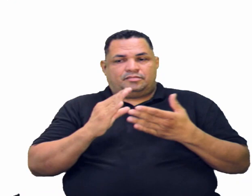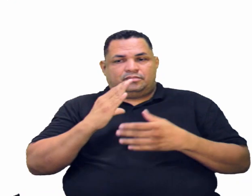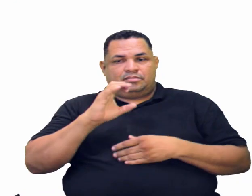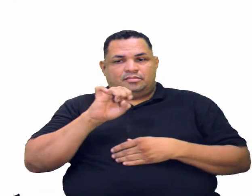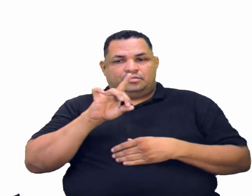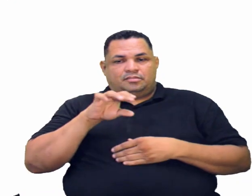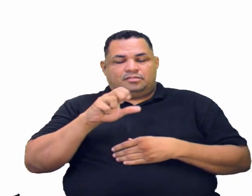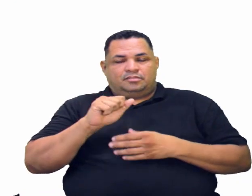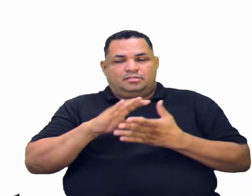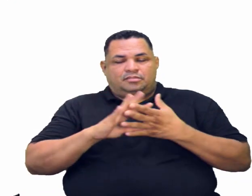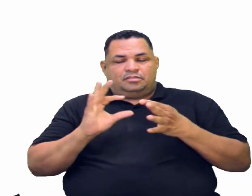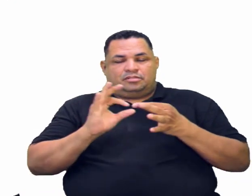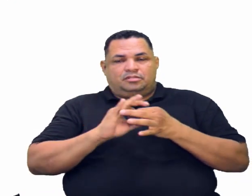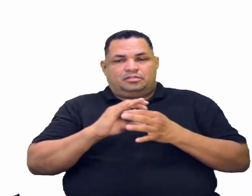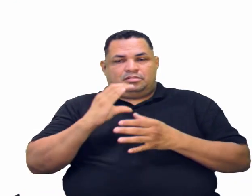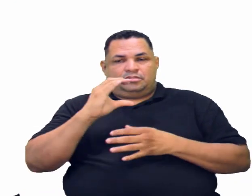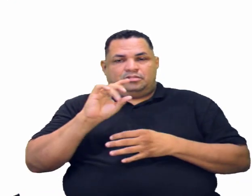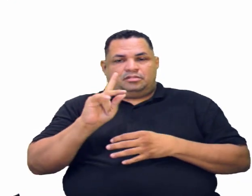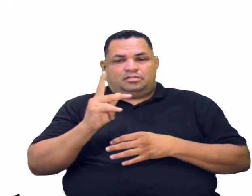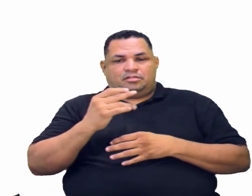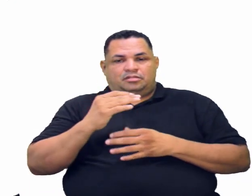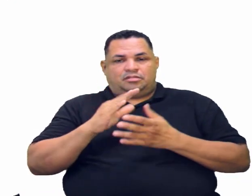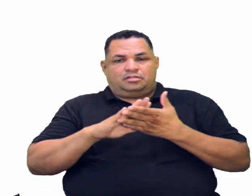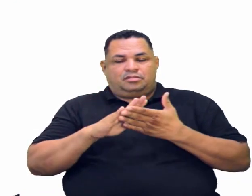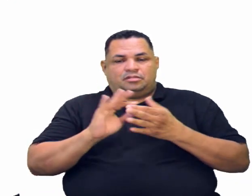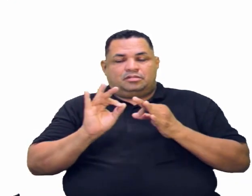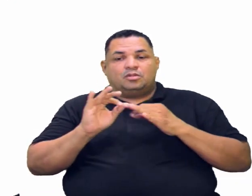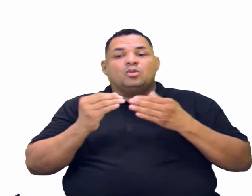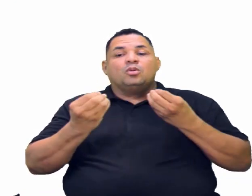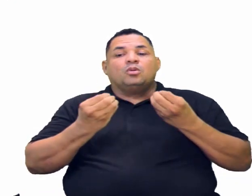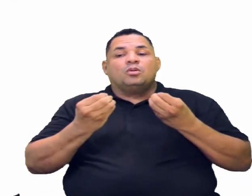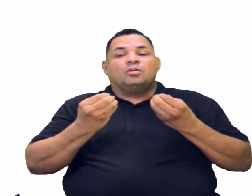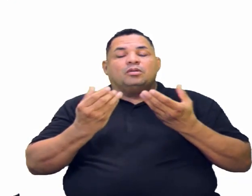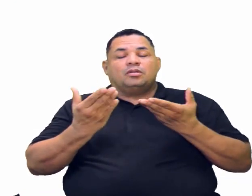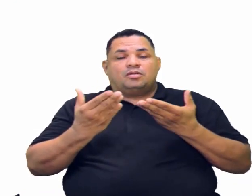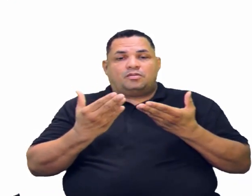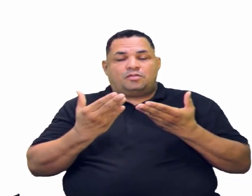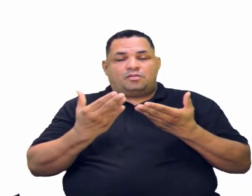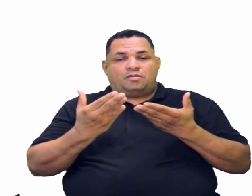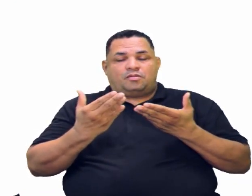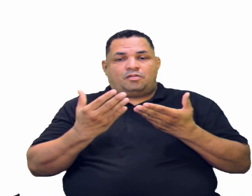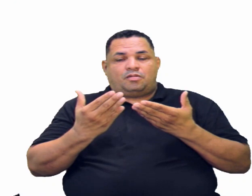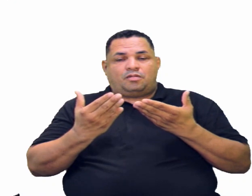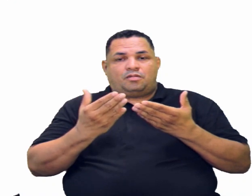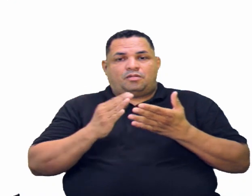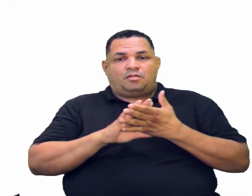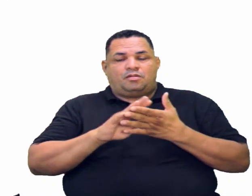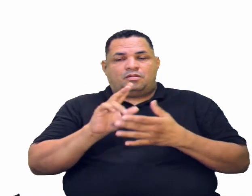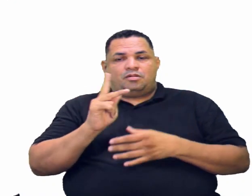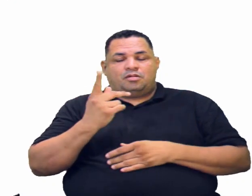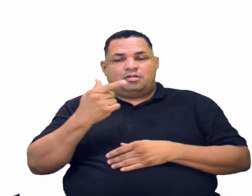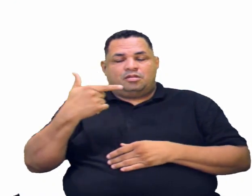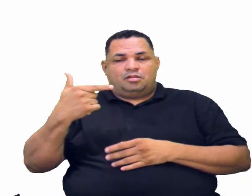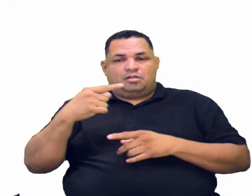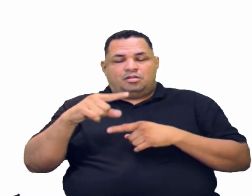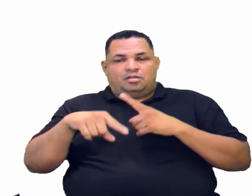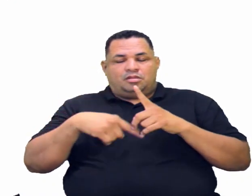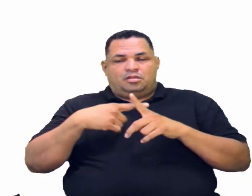CH3 se liga ao nosso composto. Como esse